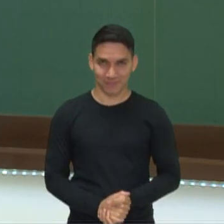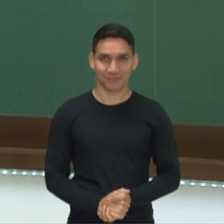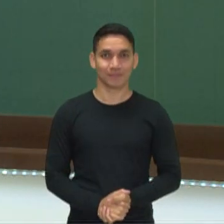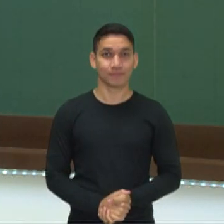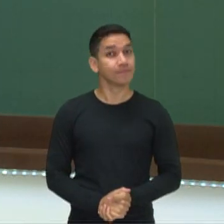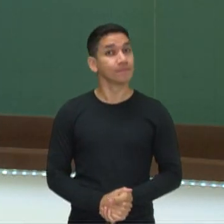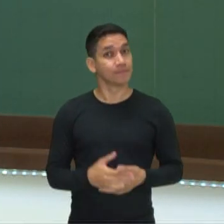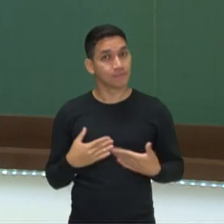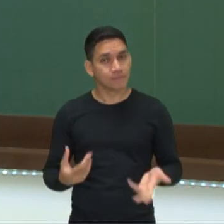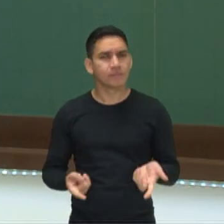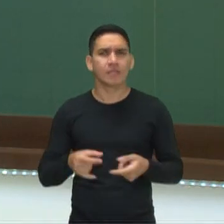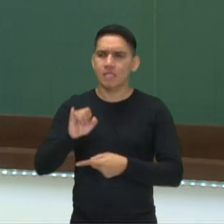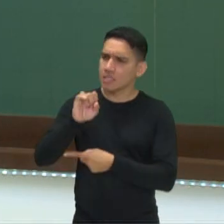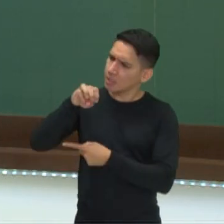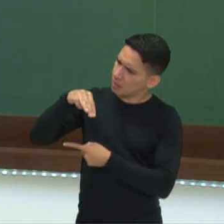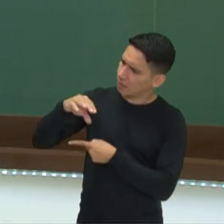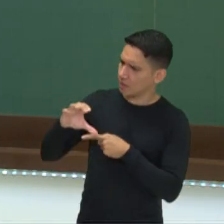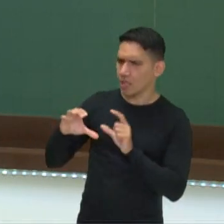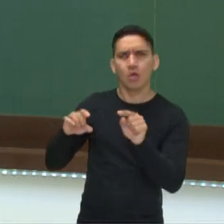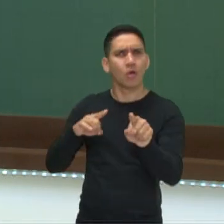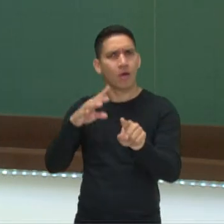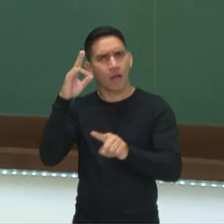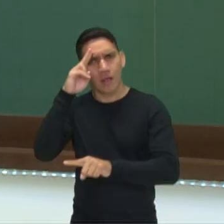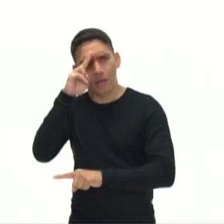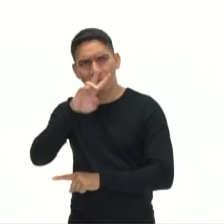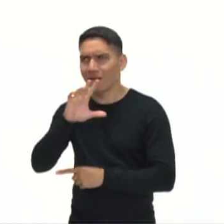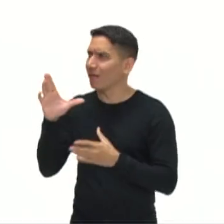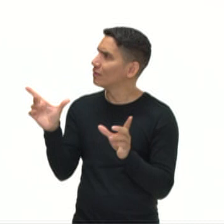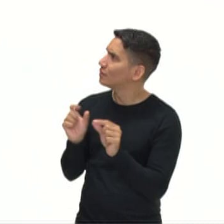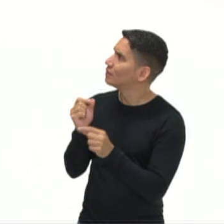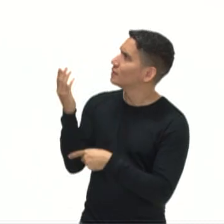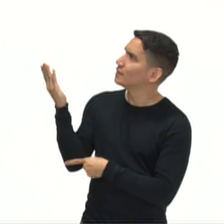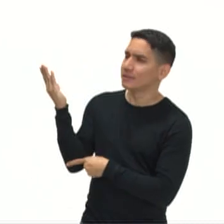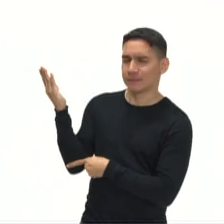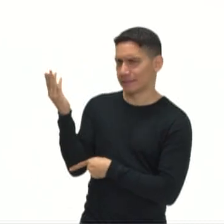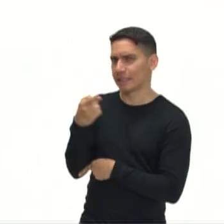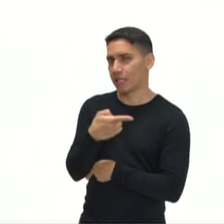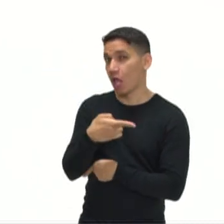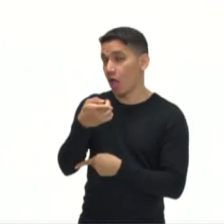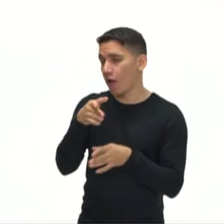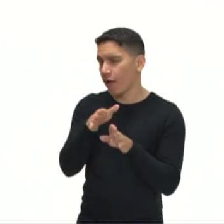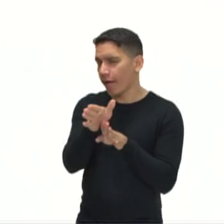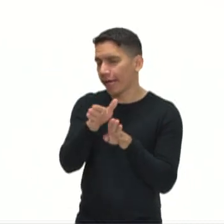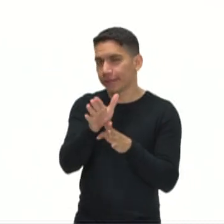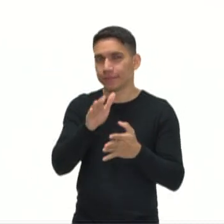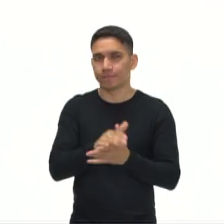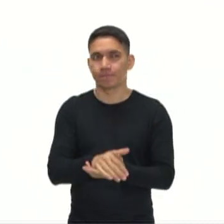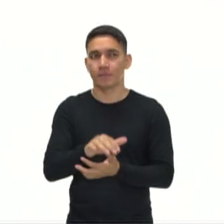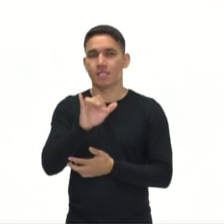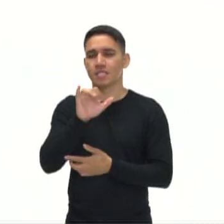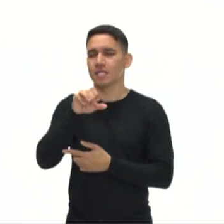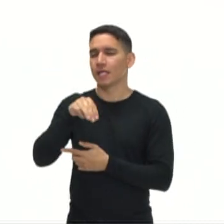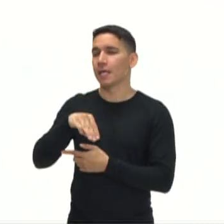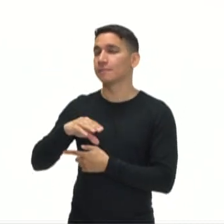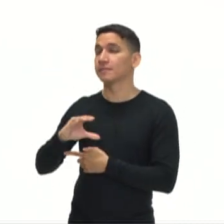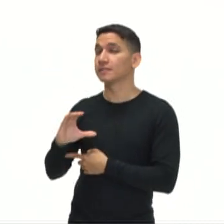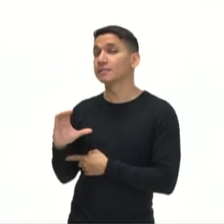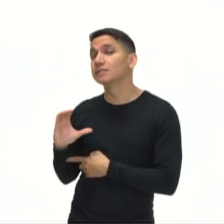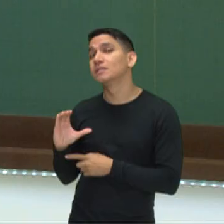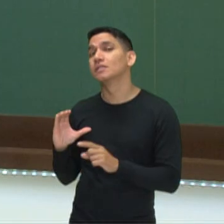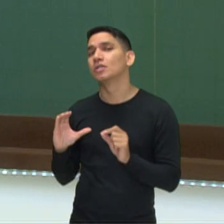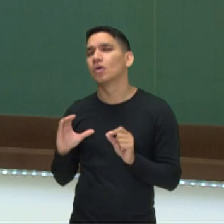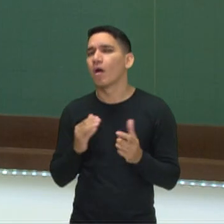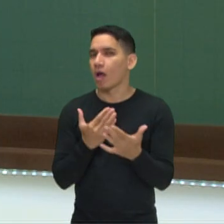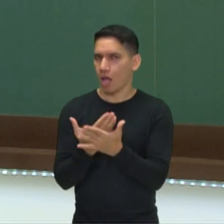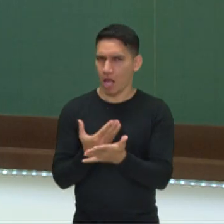lá. IMC, você lembra disso aqui, dessa sigla? Quer ver? Eu vou conduzir você. IMC,